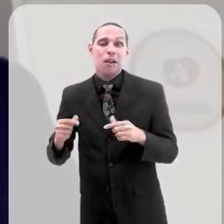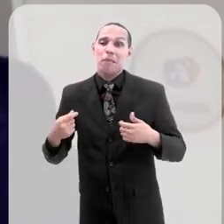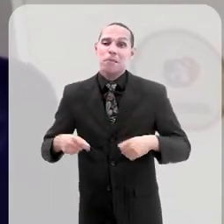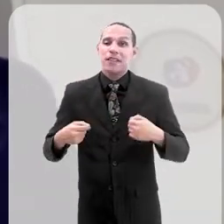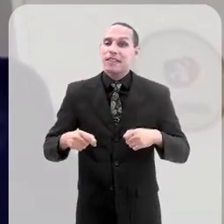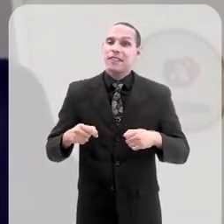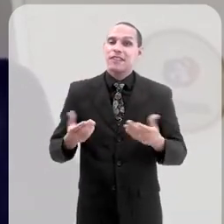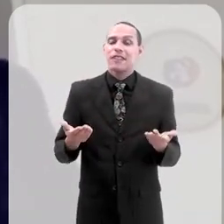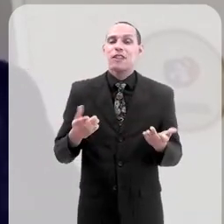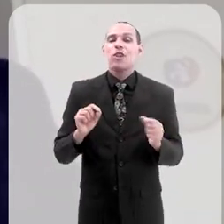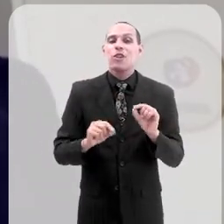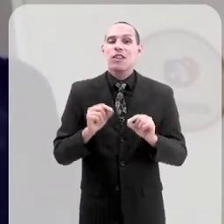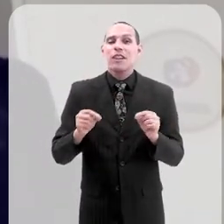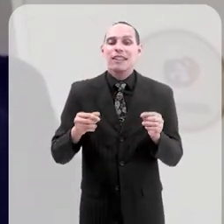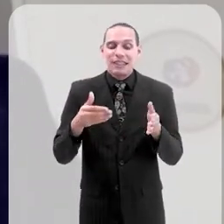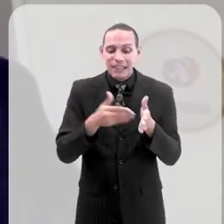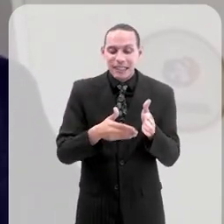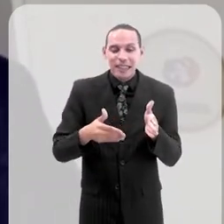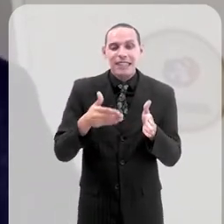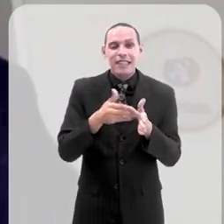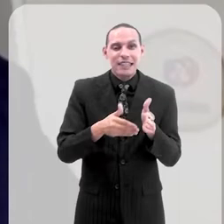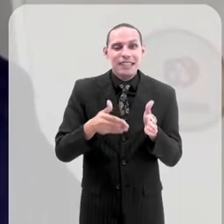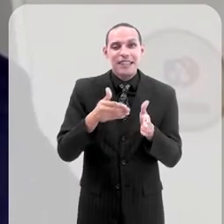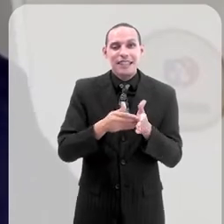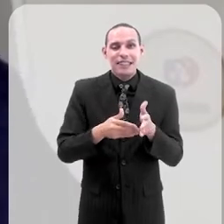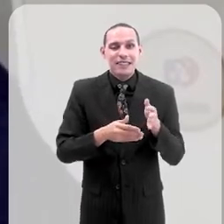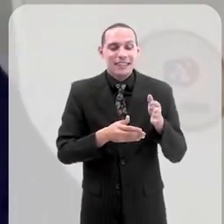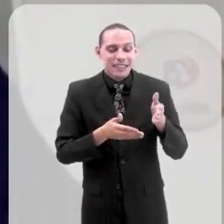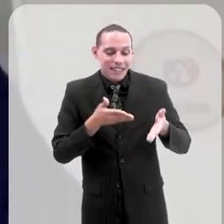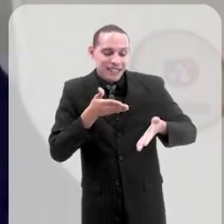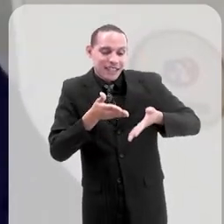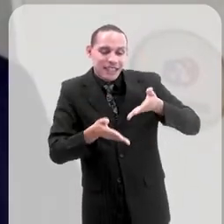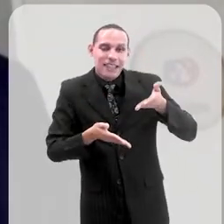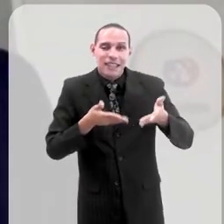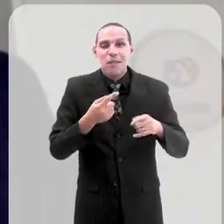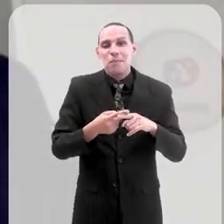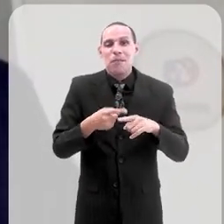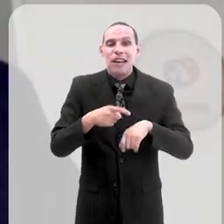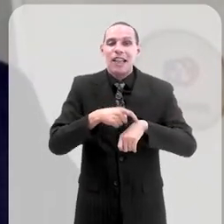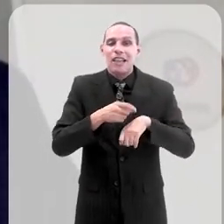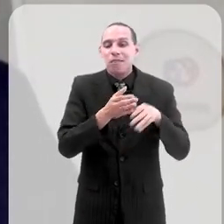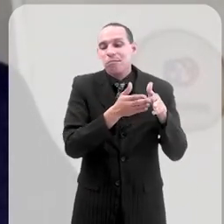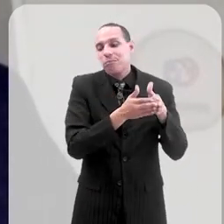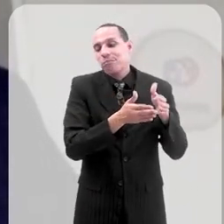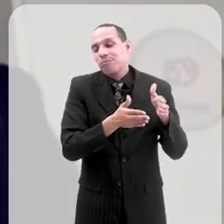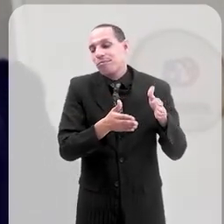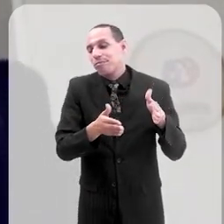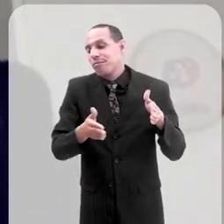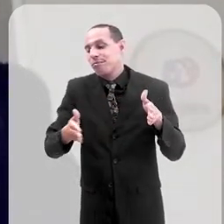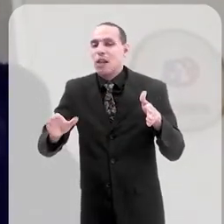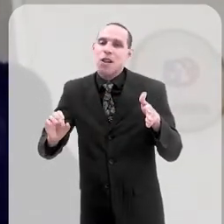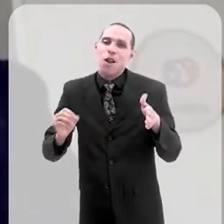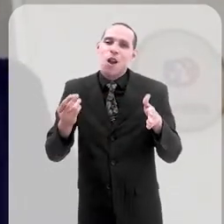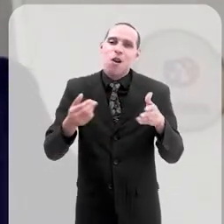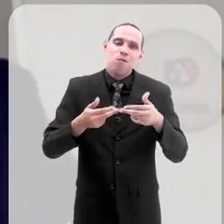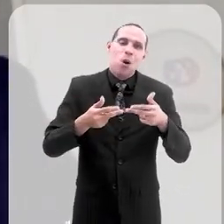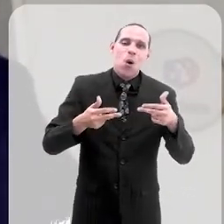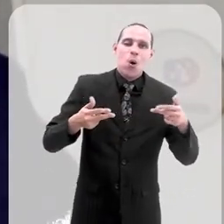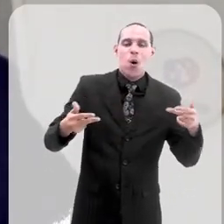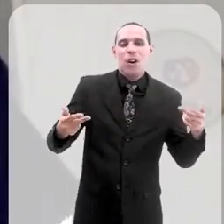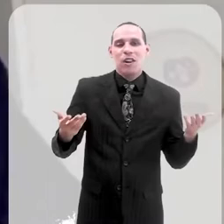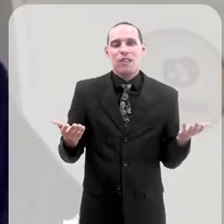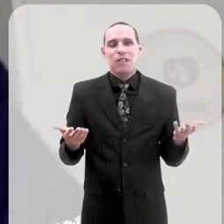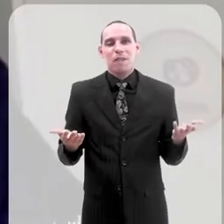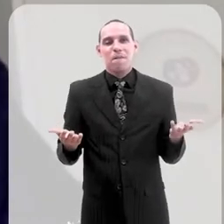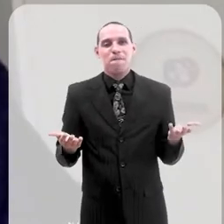da incapacidade, né? Pelo tempo, pelas condições, pela, né? Por tudo. Então,